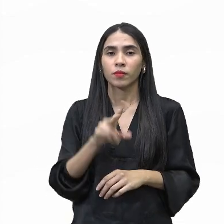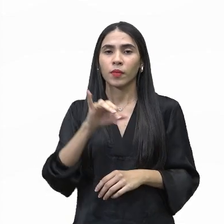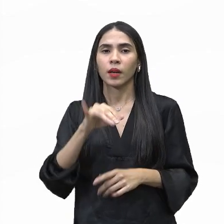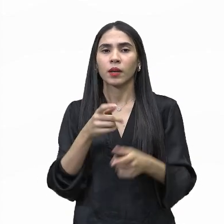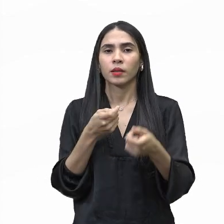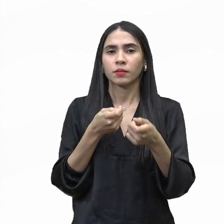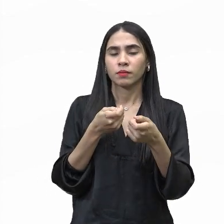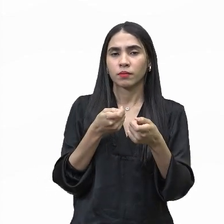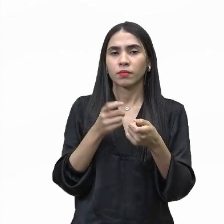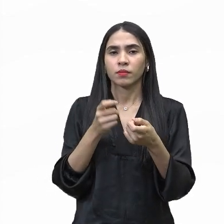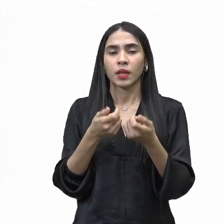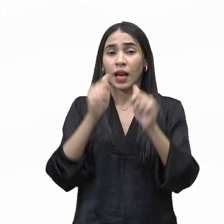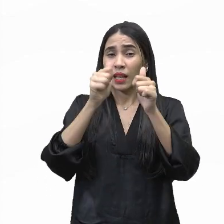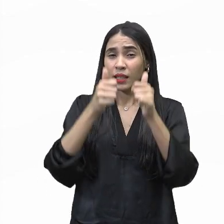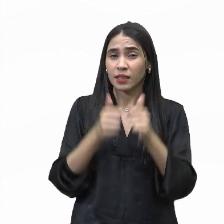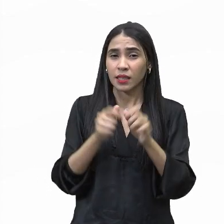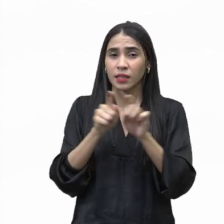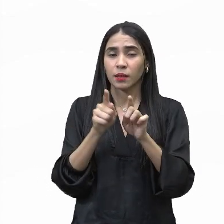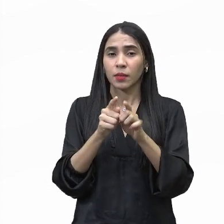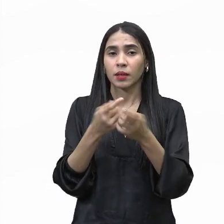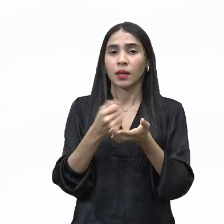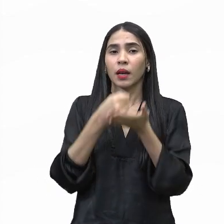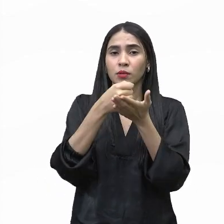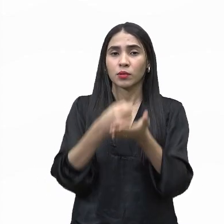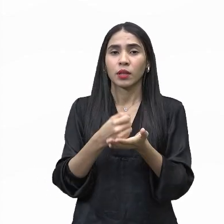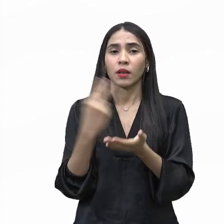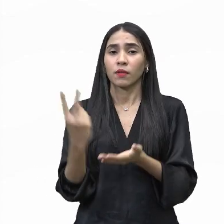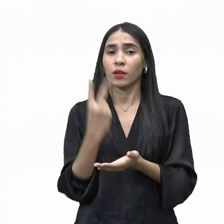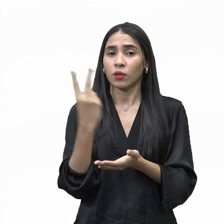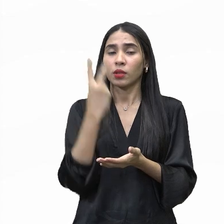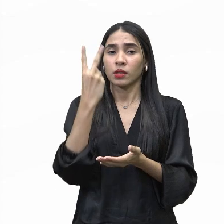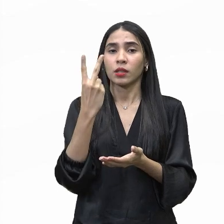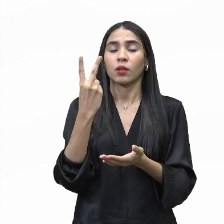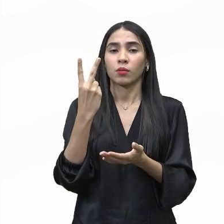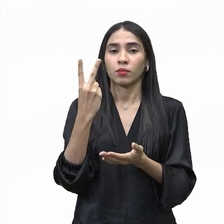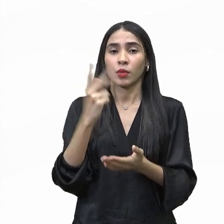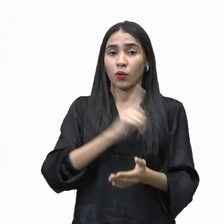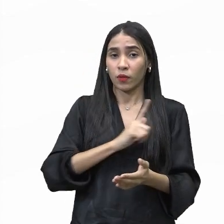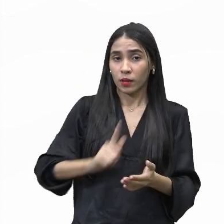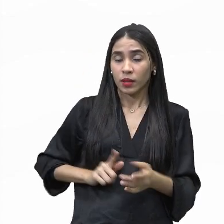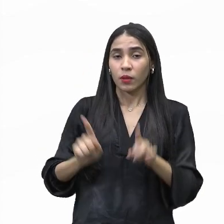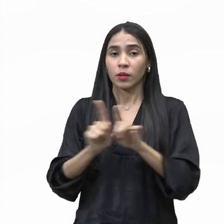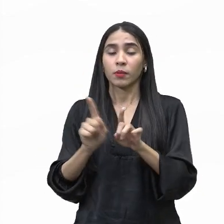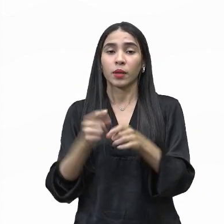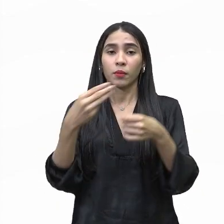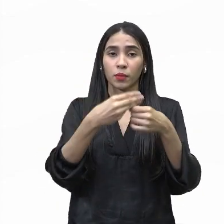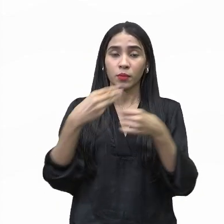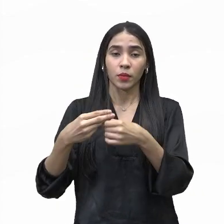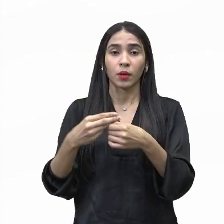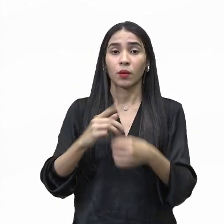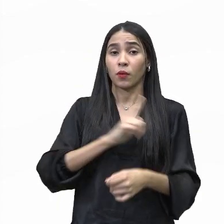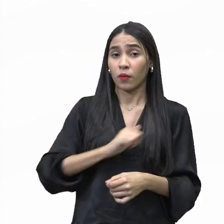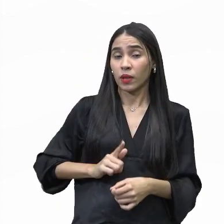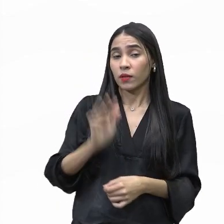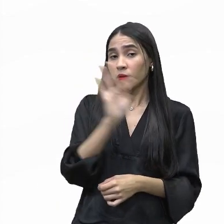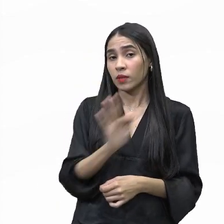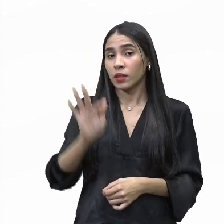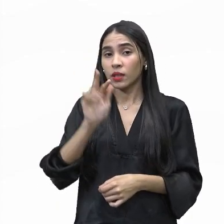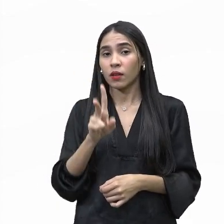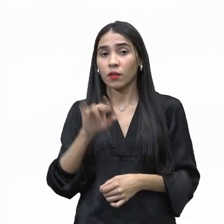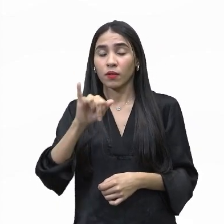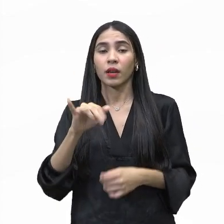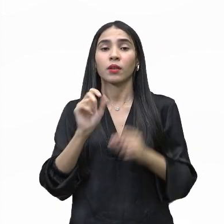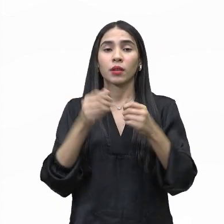essa valorização aí da esfera governamental e municipal. O governo federal vai, então,